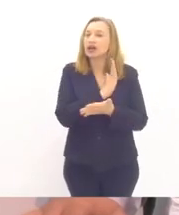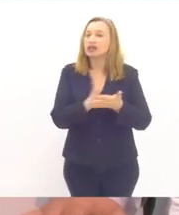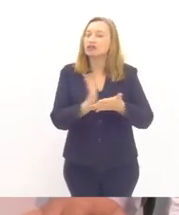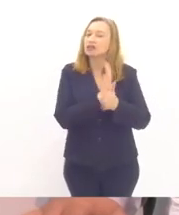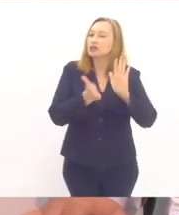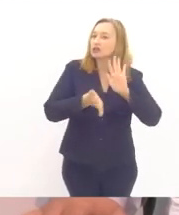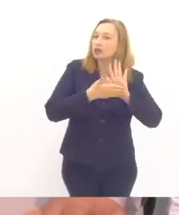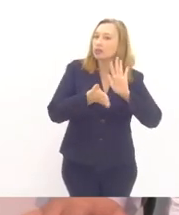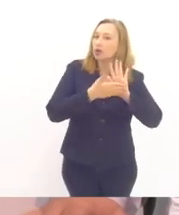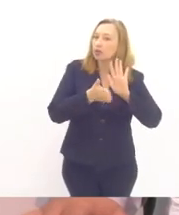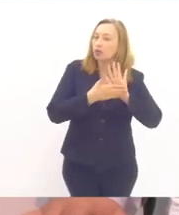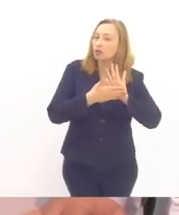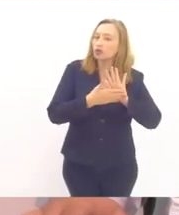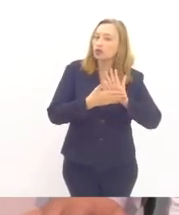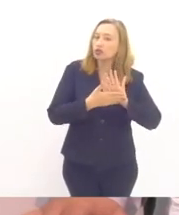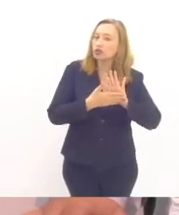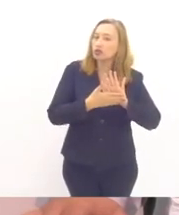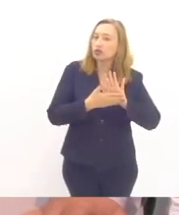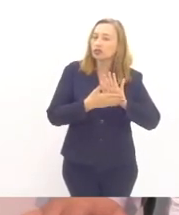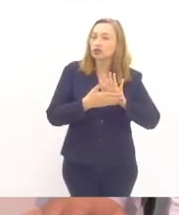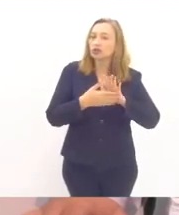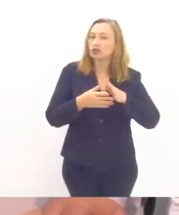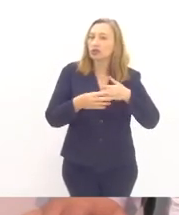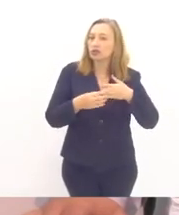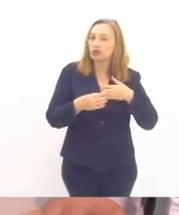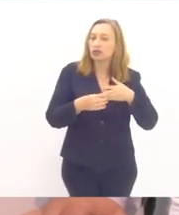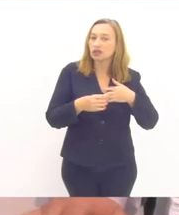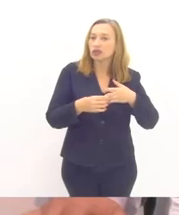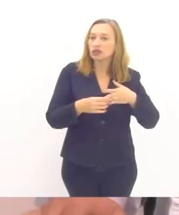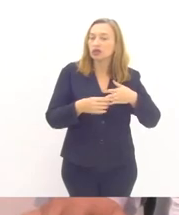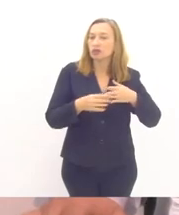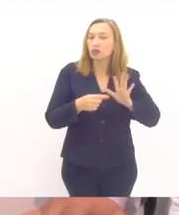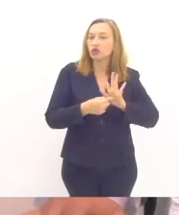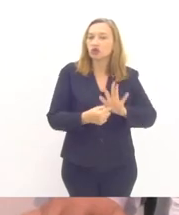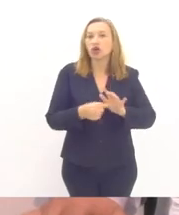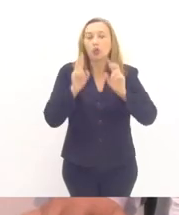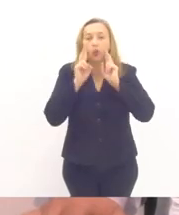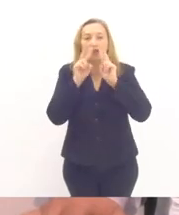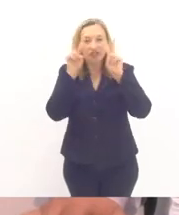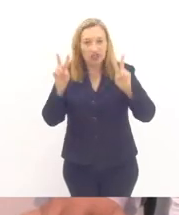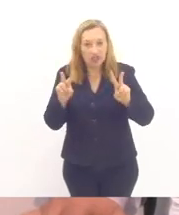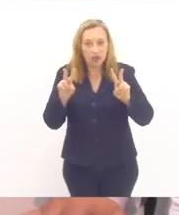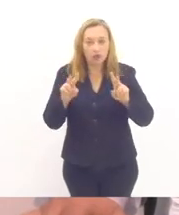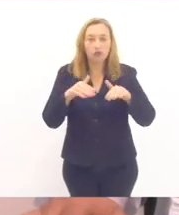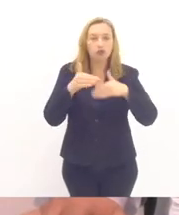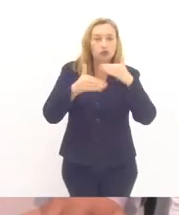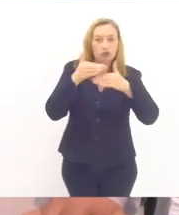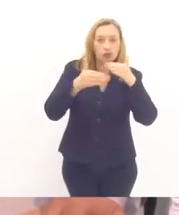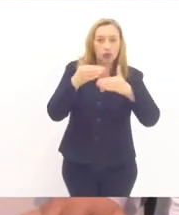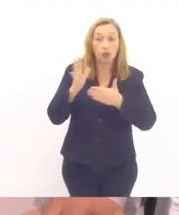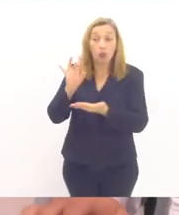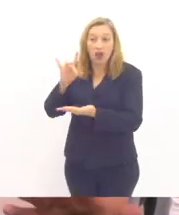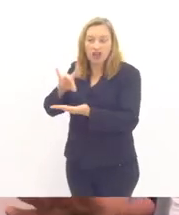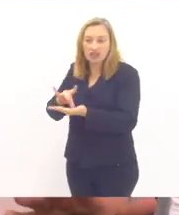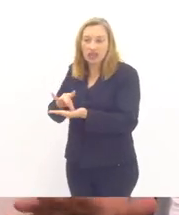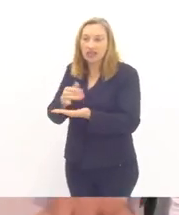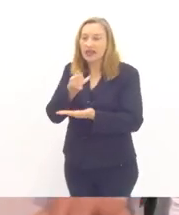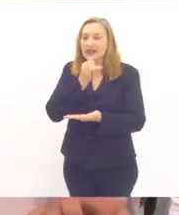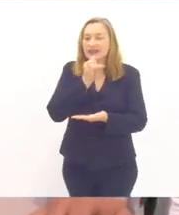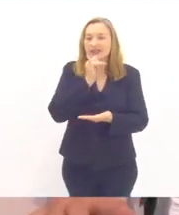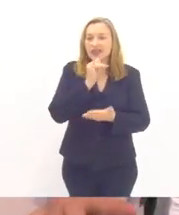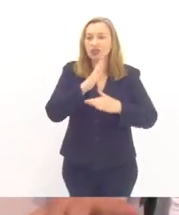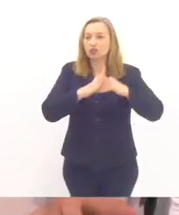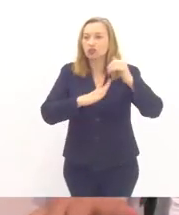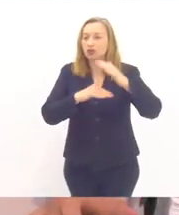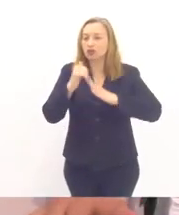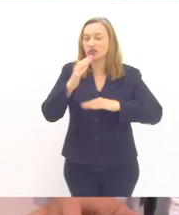proposta ela vai fazendo, tentando mediar uma visão, né, do que se quer desenvolver, com uma realidade, por exemplo, como dos profissionais